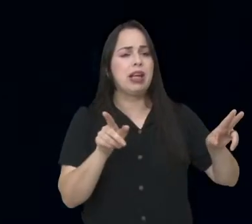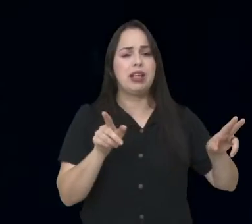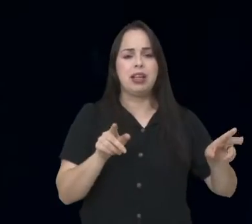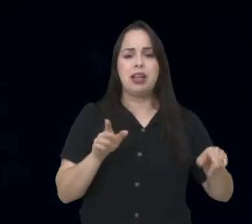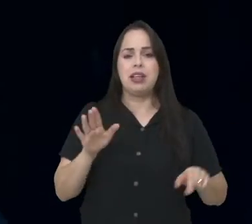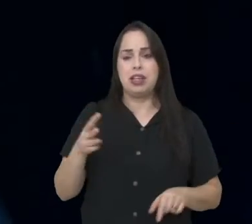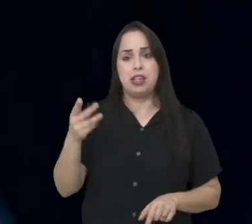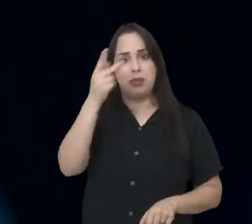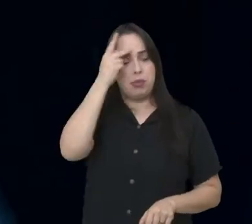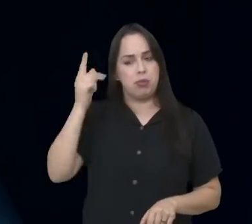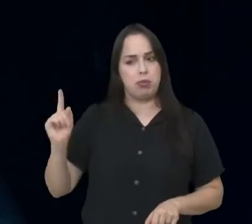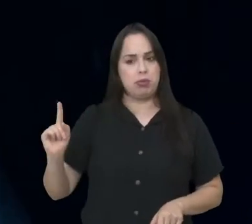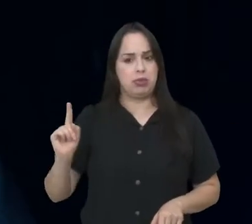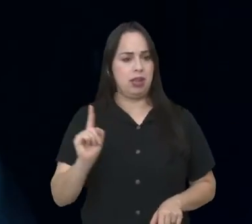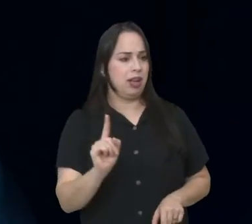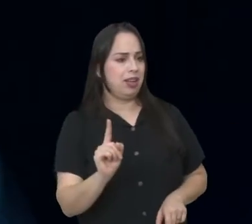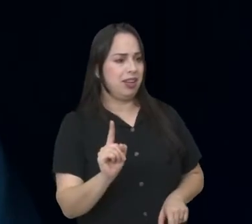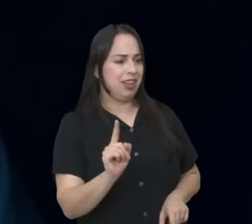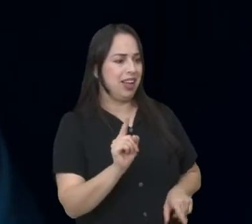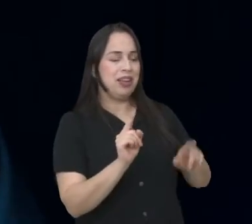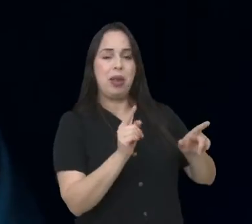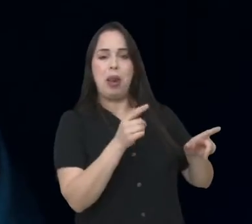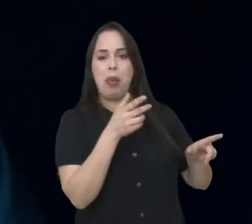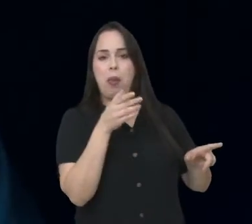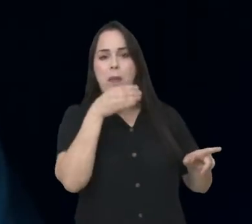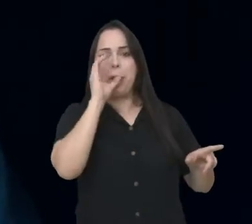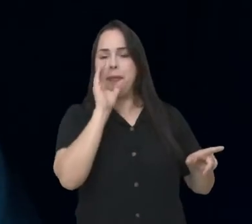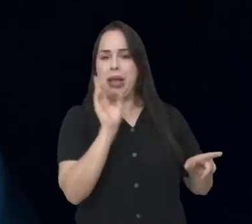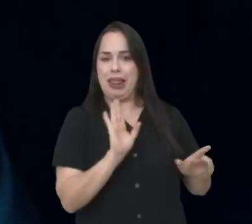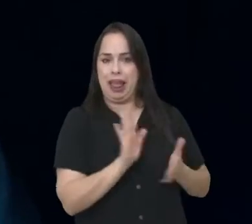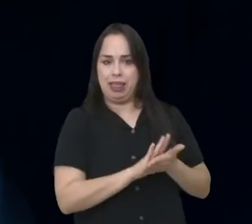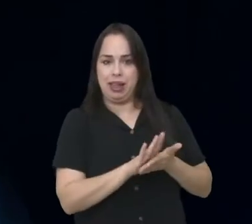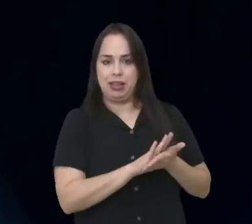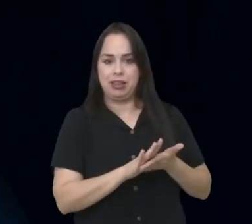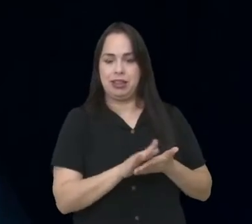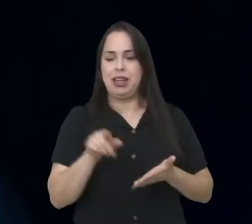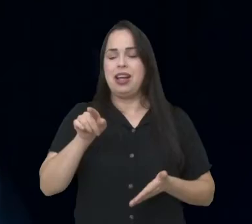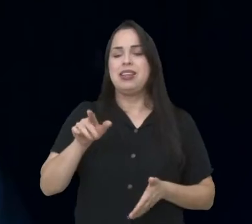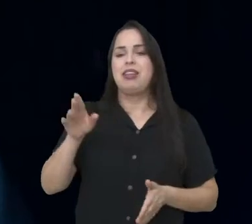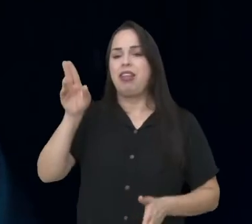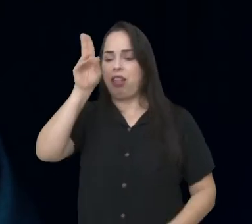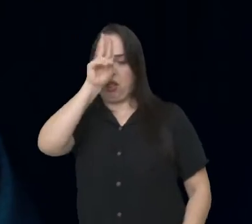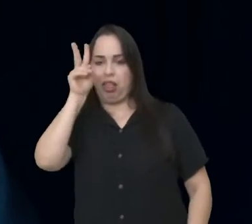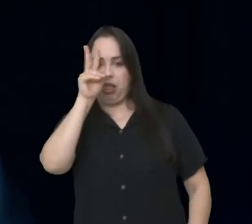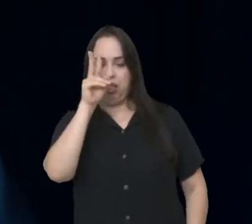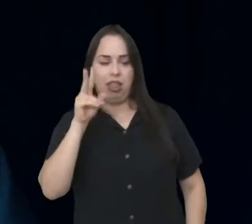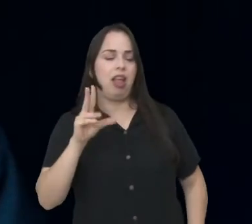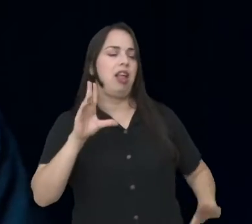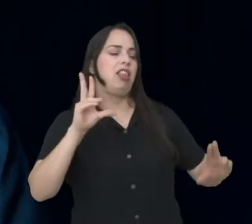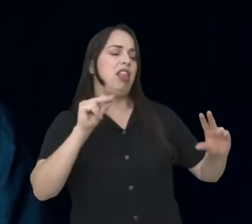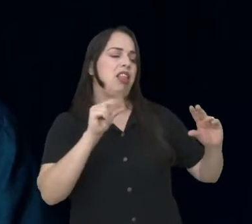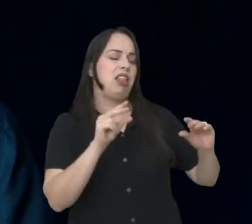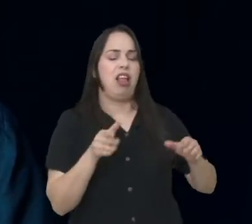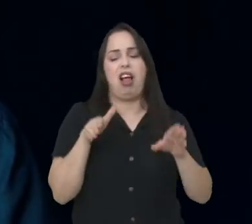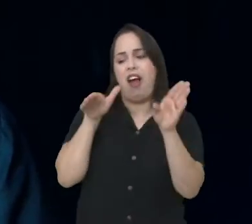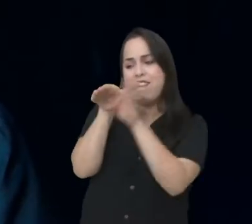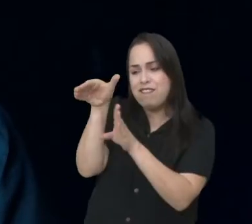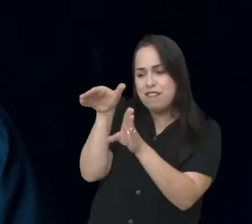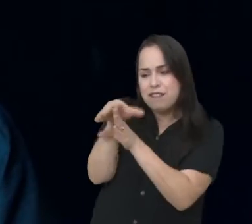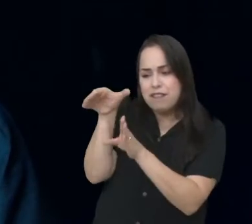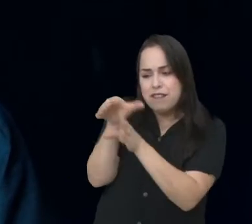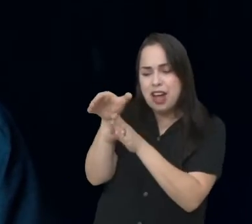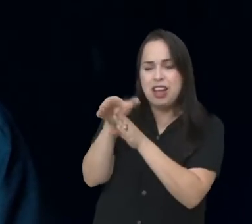pessoas chegam lá, ele não bebe, né? E aí as pessoas às vezes estão no porre lá, pega ele de orelha, de conversa, dá